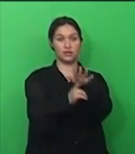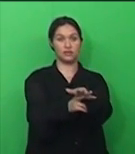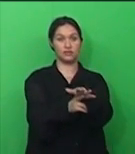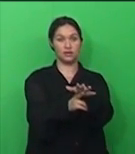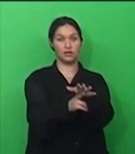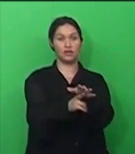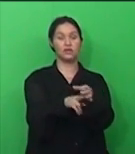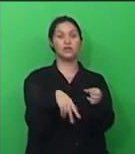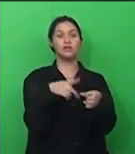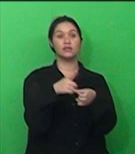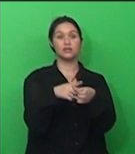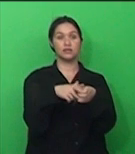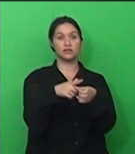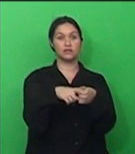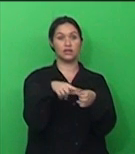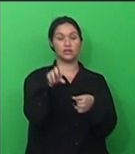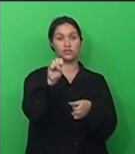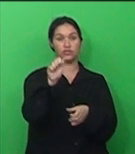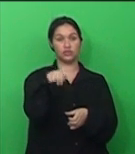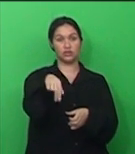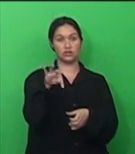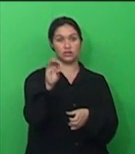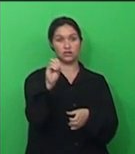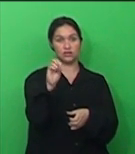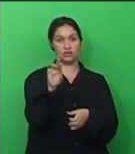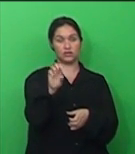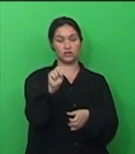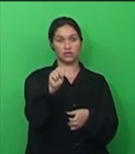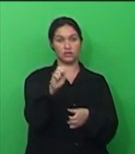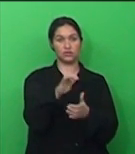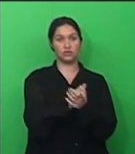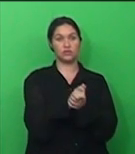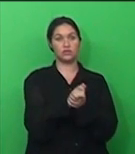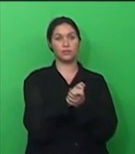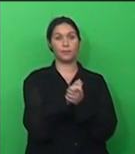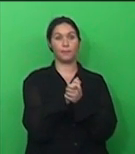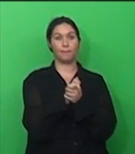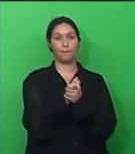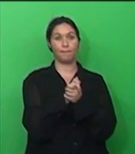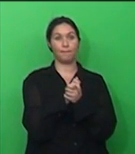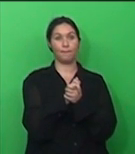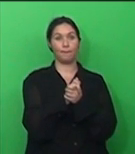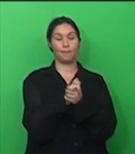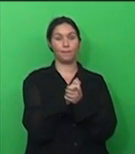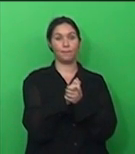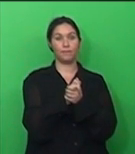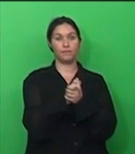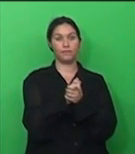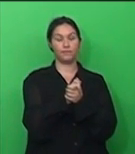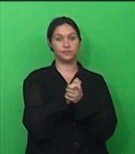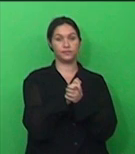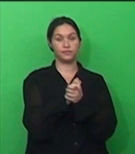Santos, São Paulo. Atenciosamente, Agostinho Coslar de Oliveira, assessor parlamentar.